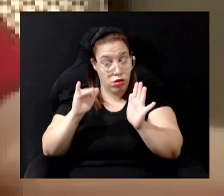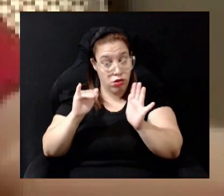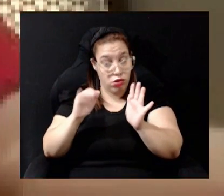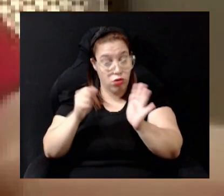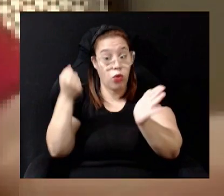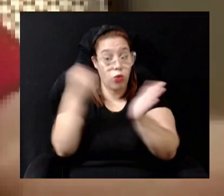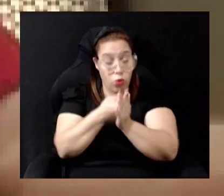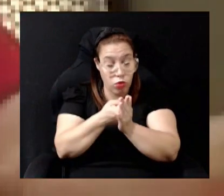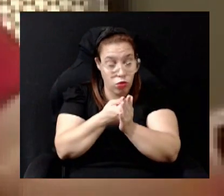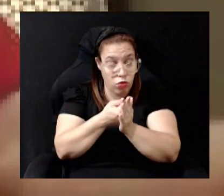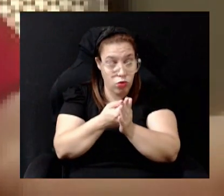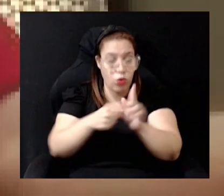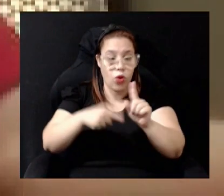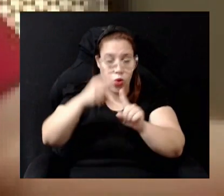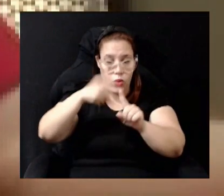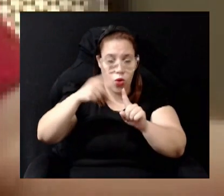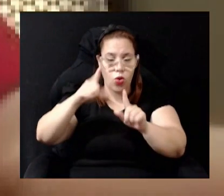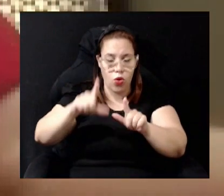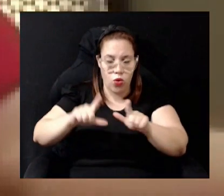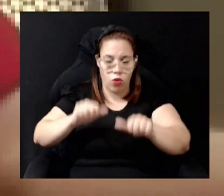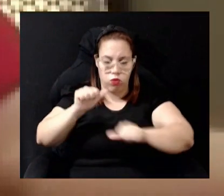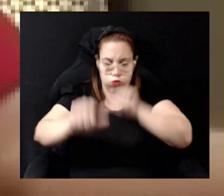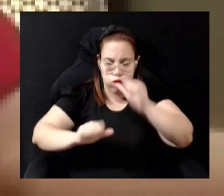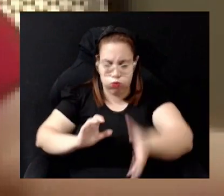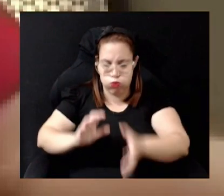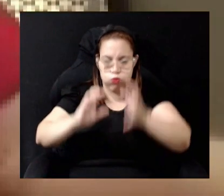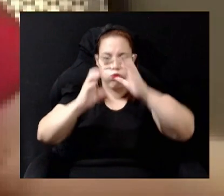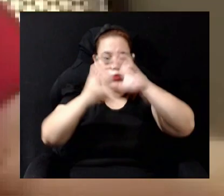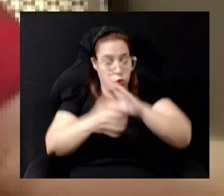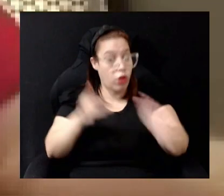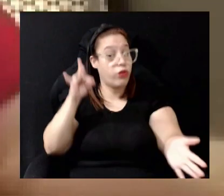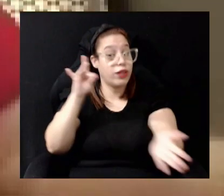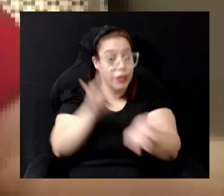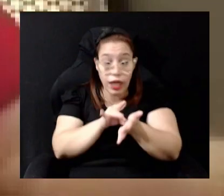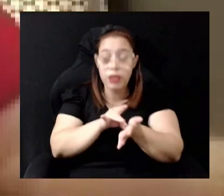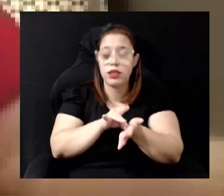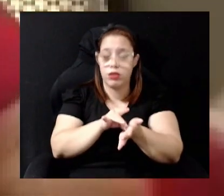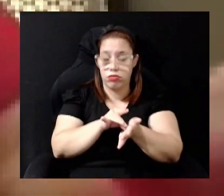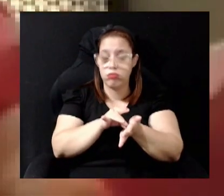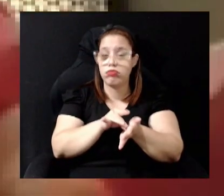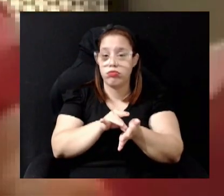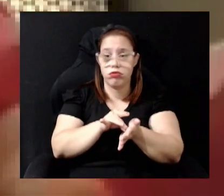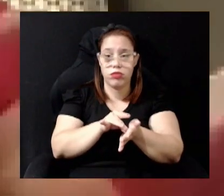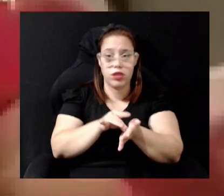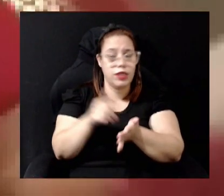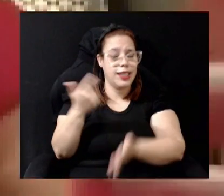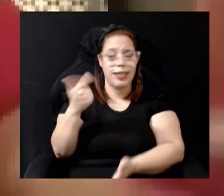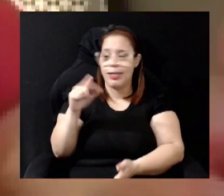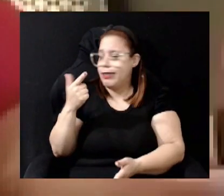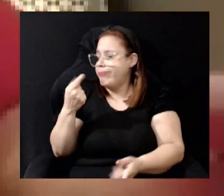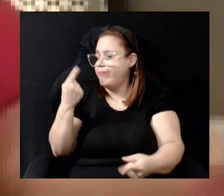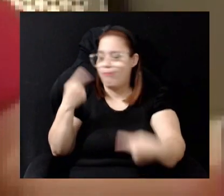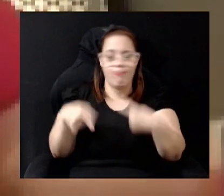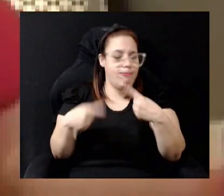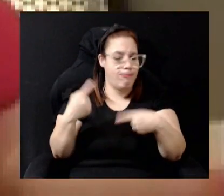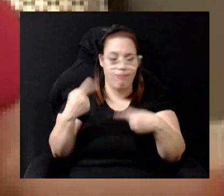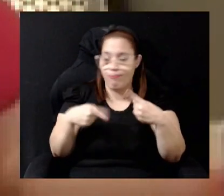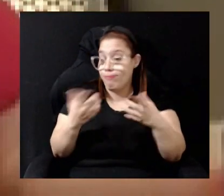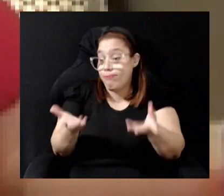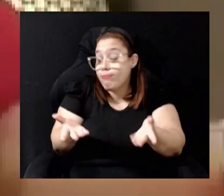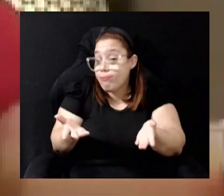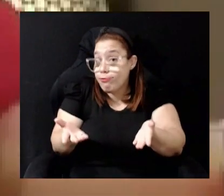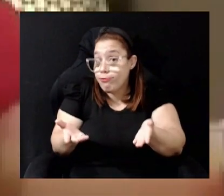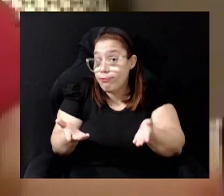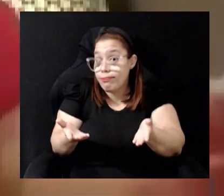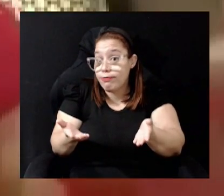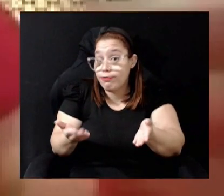mudanças climáticas. O aquecimento global é verdade, né? Isso não tem mais discussão. Então, a tendência,